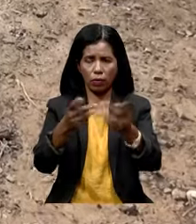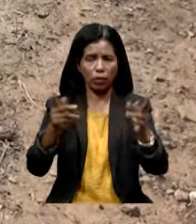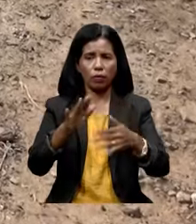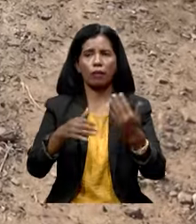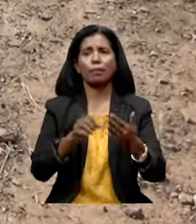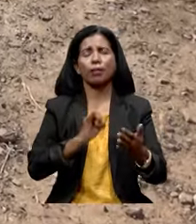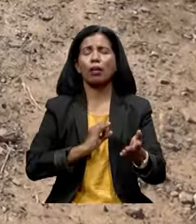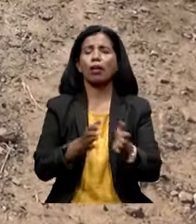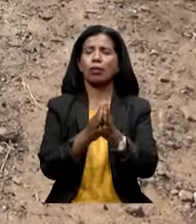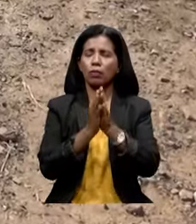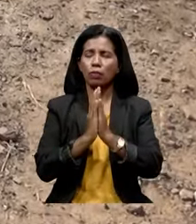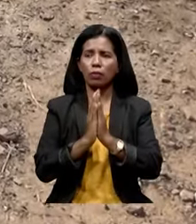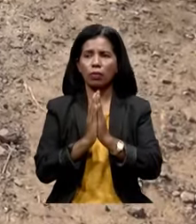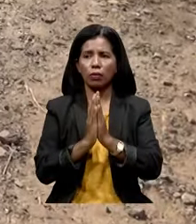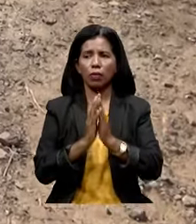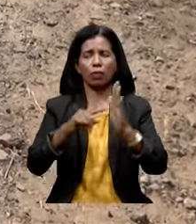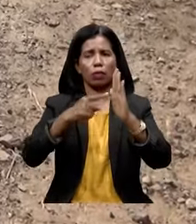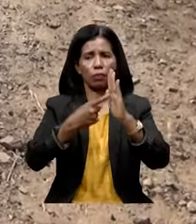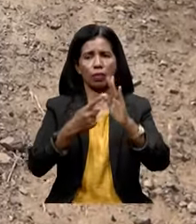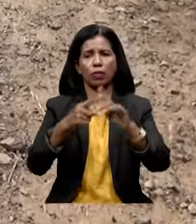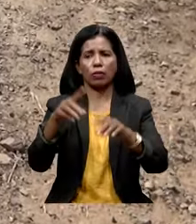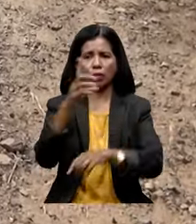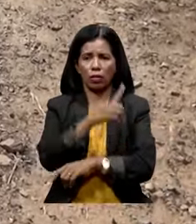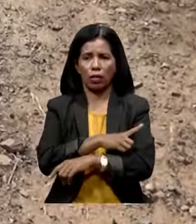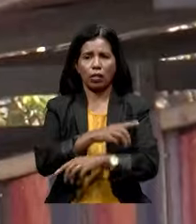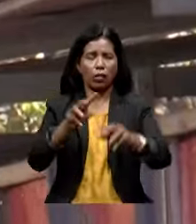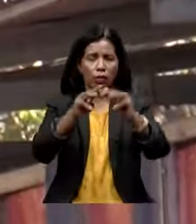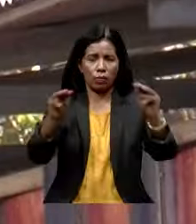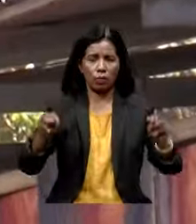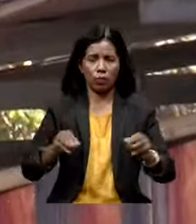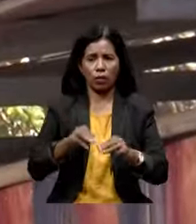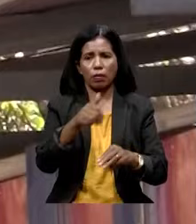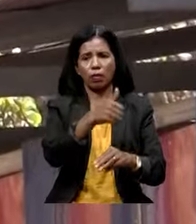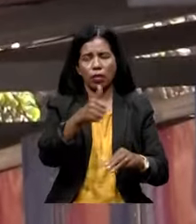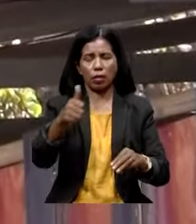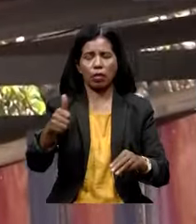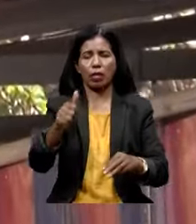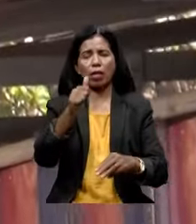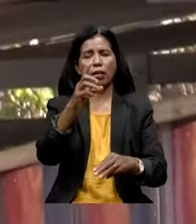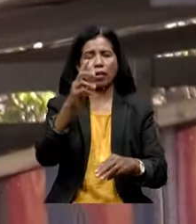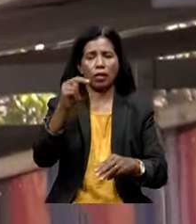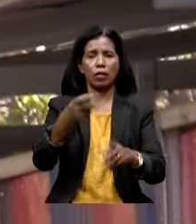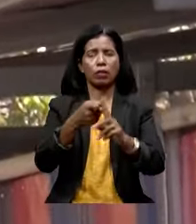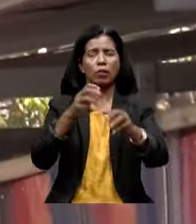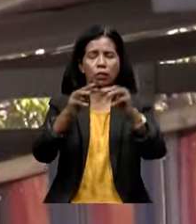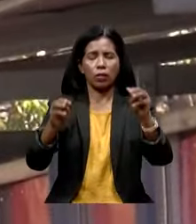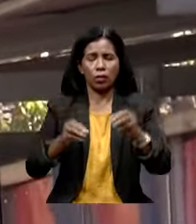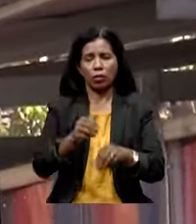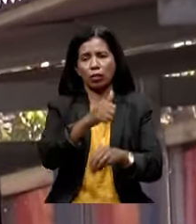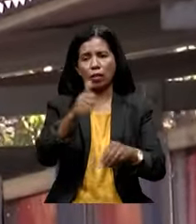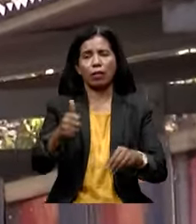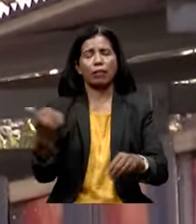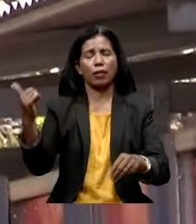ao consultar cada carro, hoje em hoje, o município e a ADN, o município e a toma conta